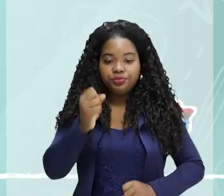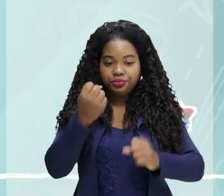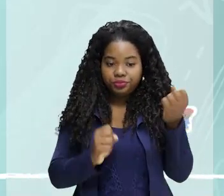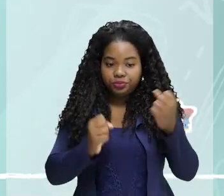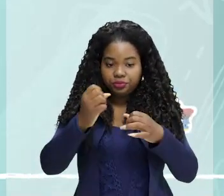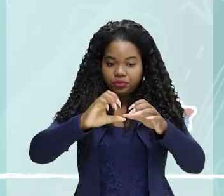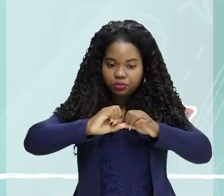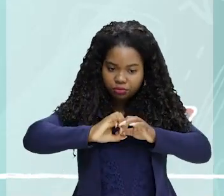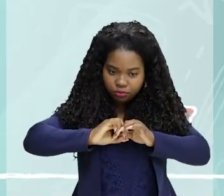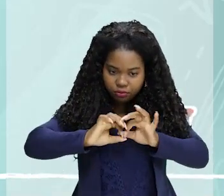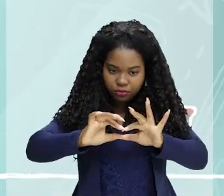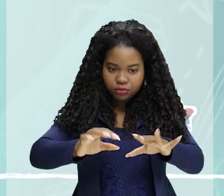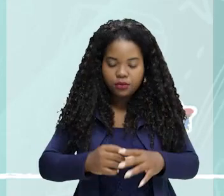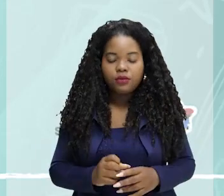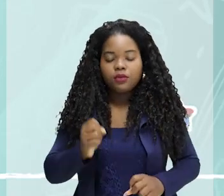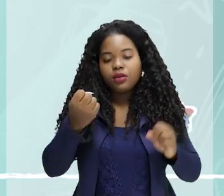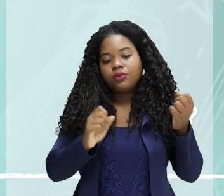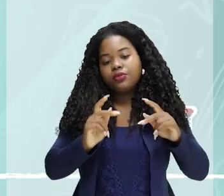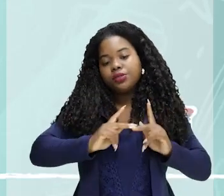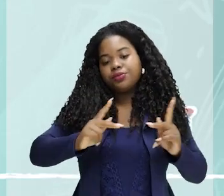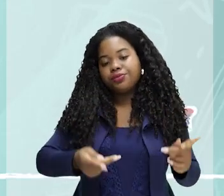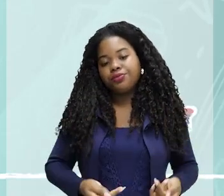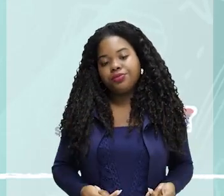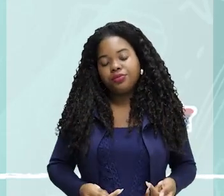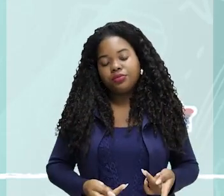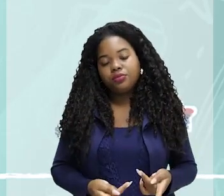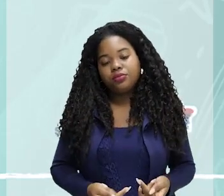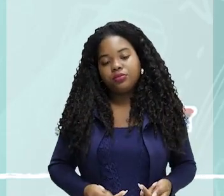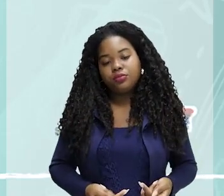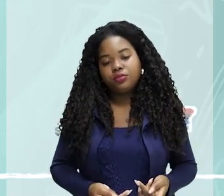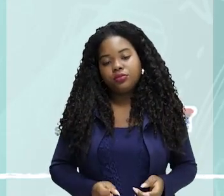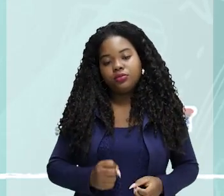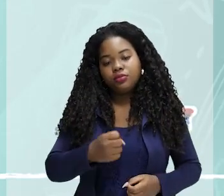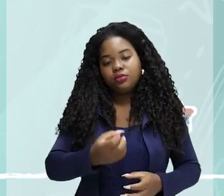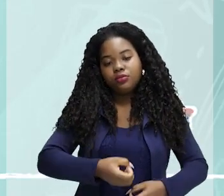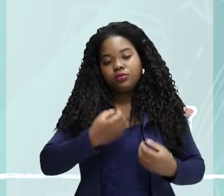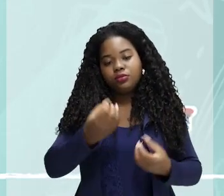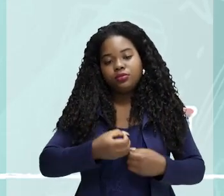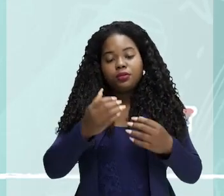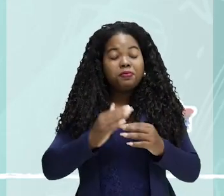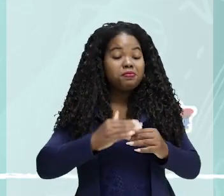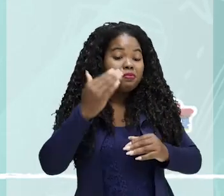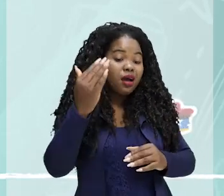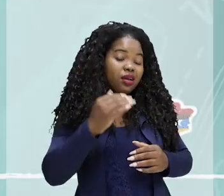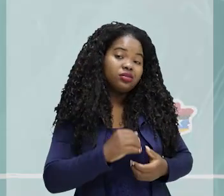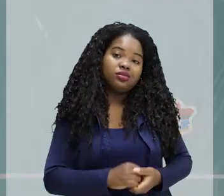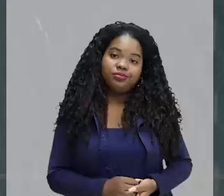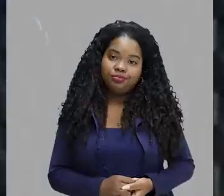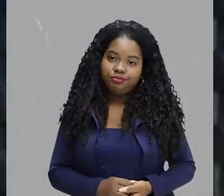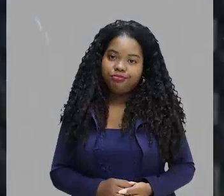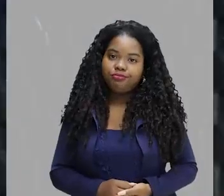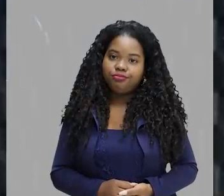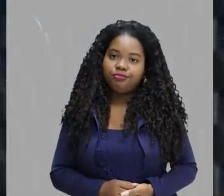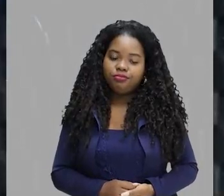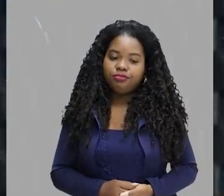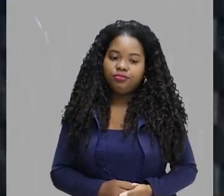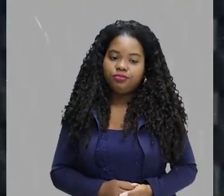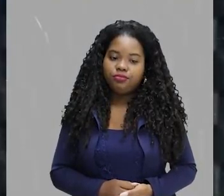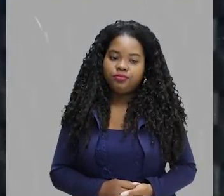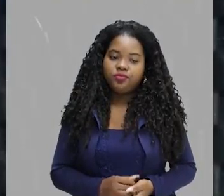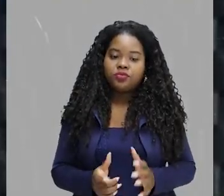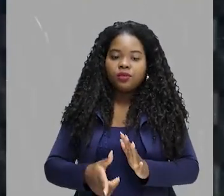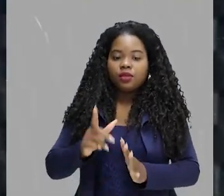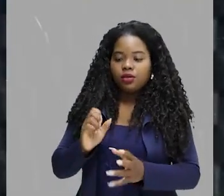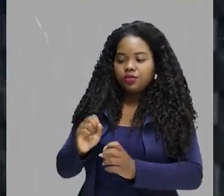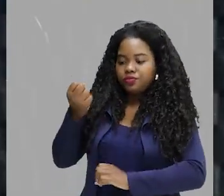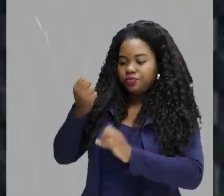indústria fez com que o ser humano fosse capaz de produzir muito mais do que ele produzia antes da indústria, antes da